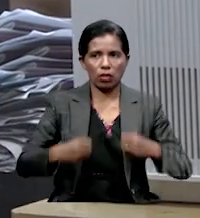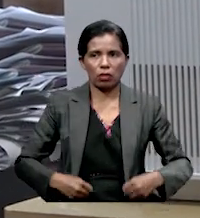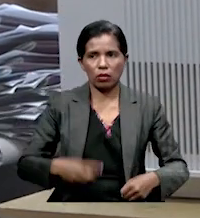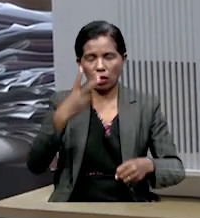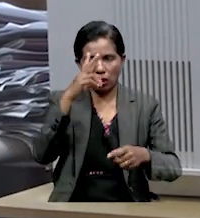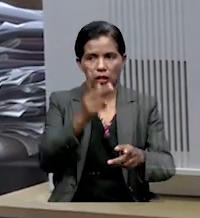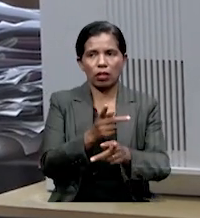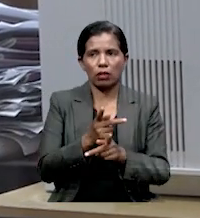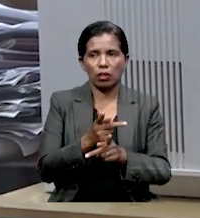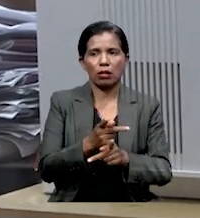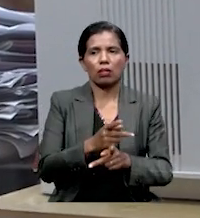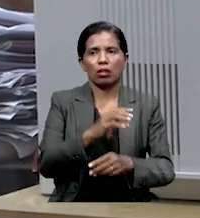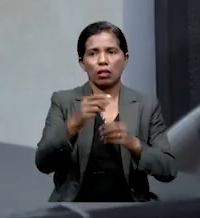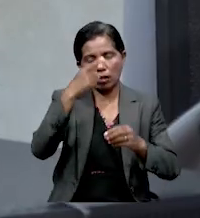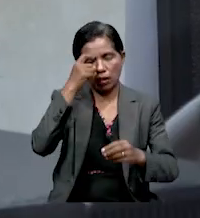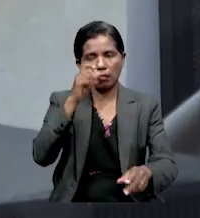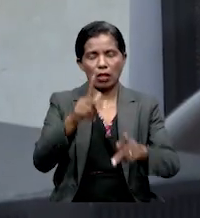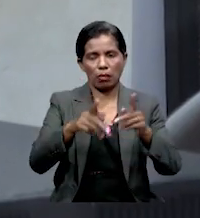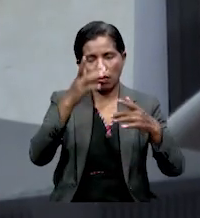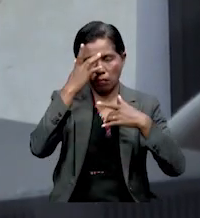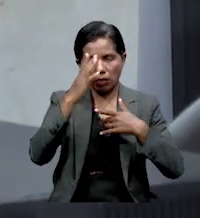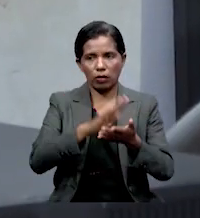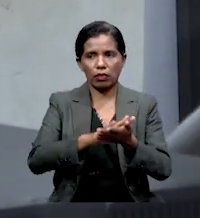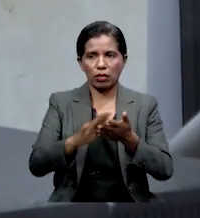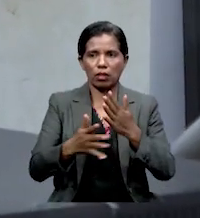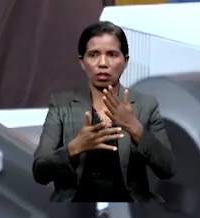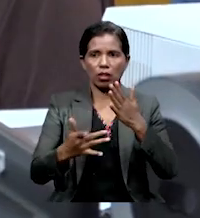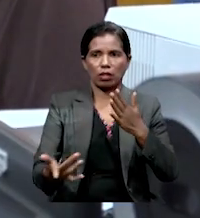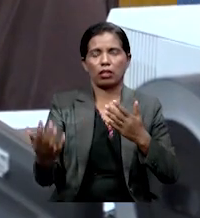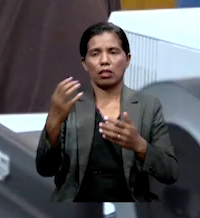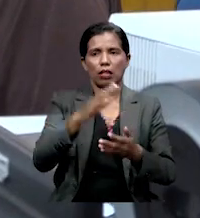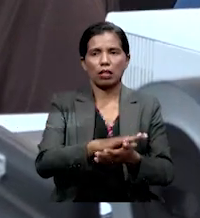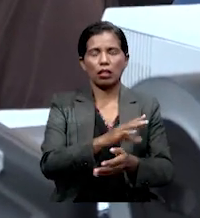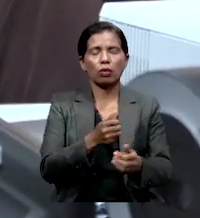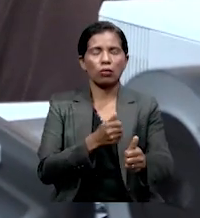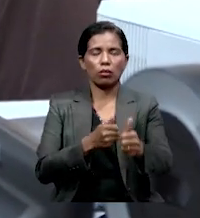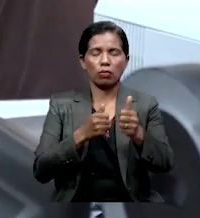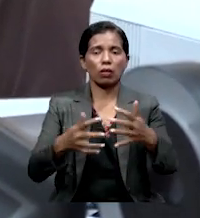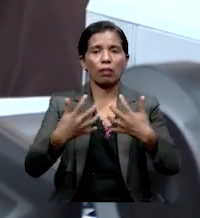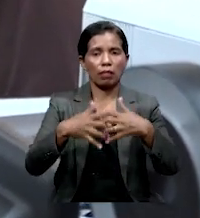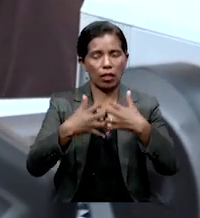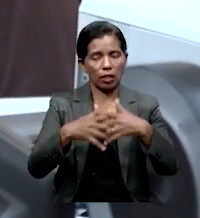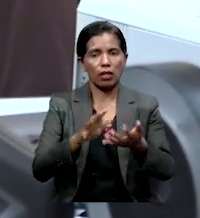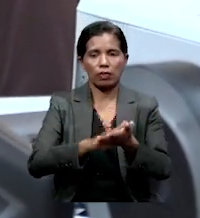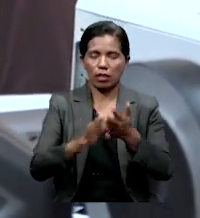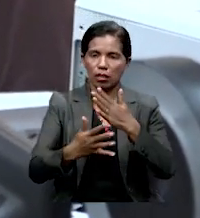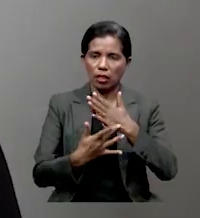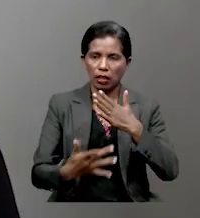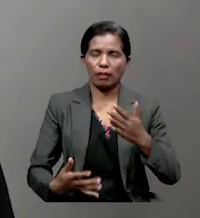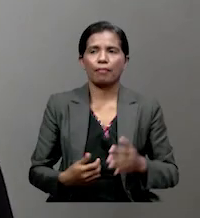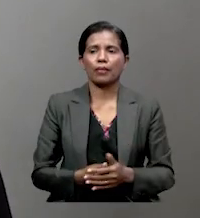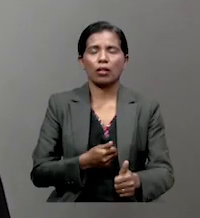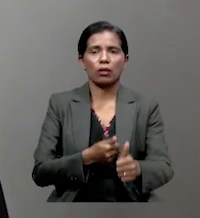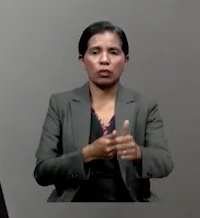de assunto, né? Tamba paciente Fasserang Sirané vida depende de ba máquina Fasserang nem. Husi Ministério de Justiça atende